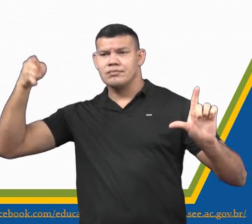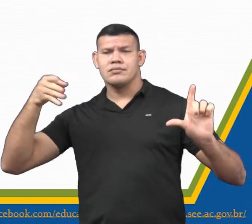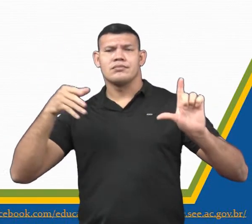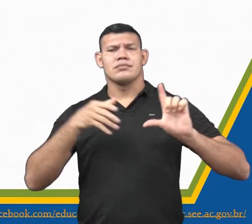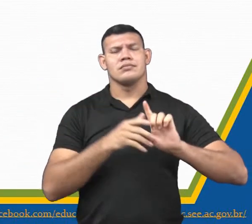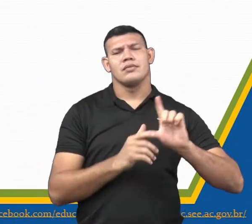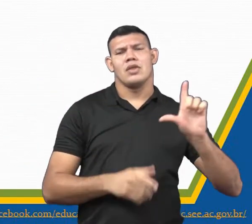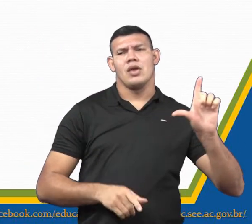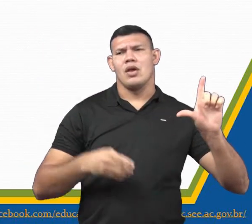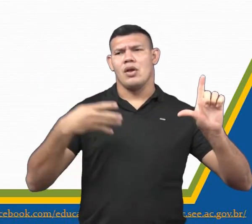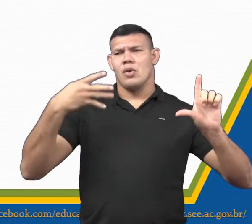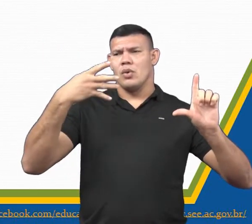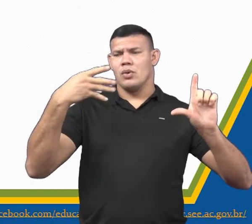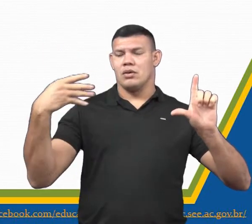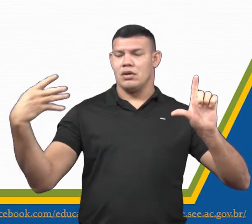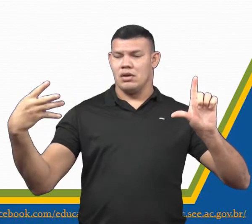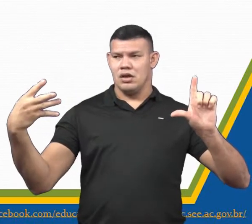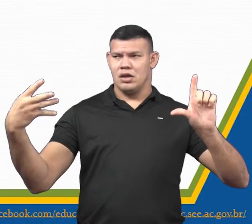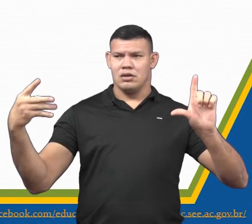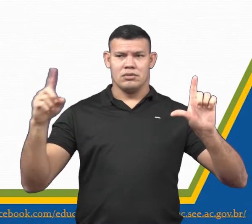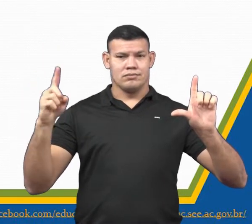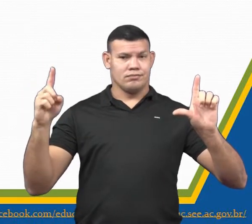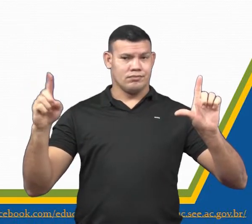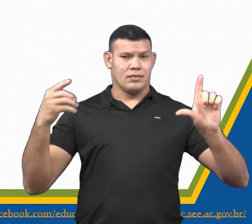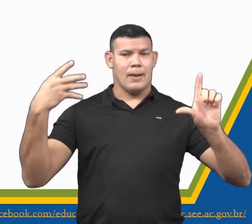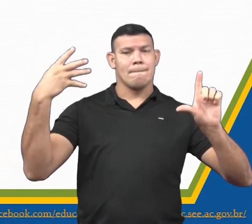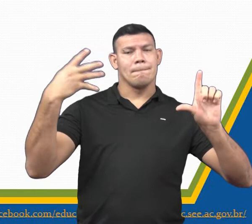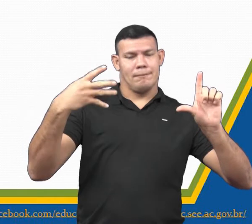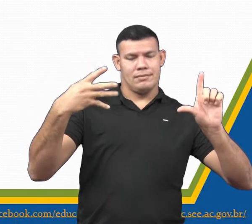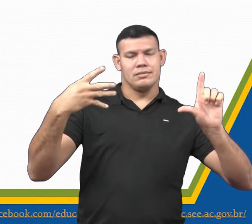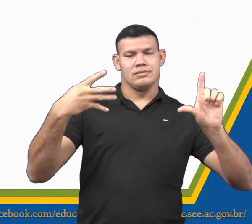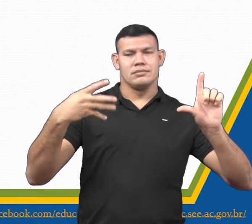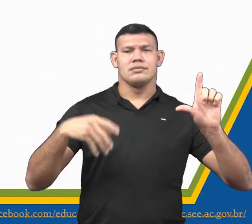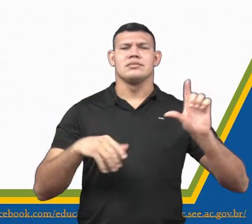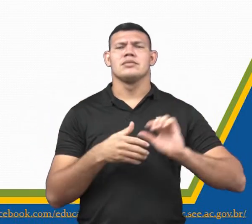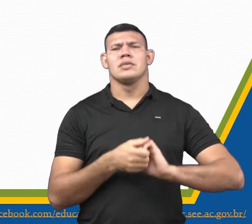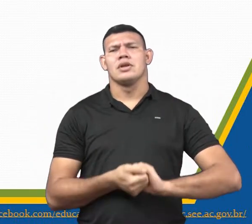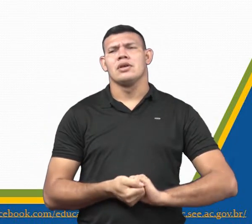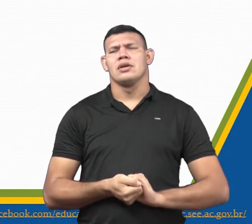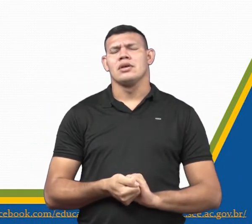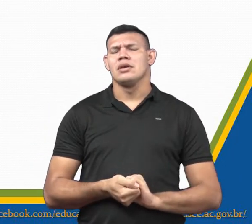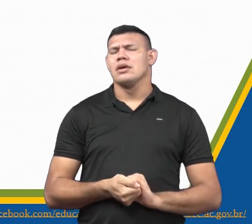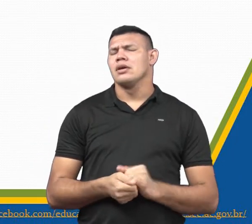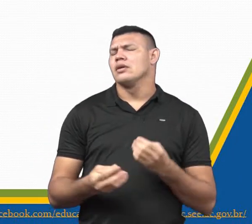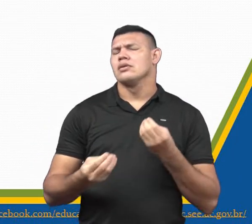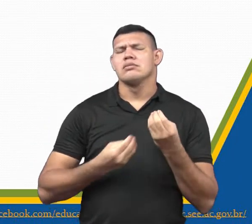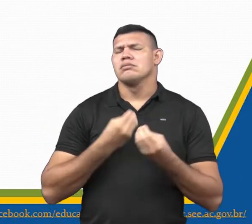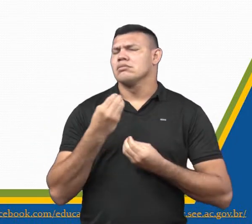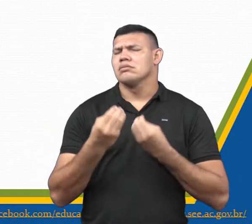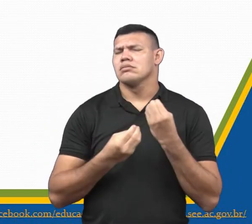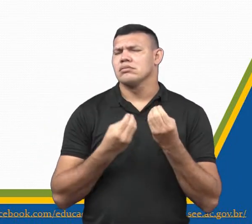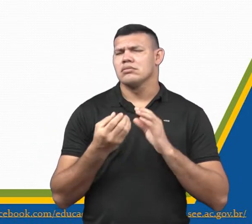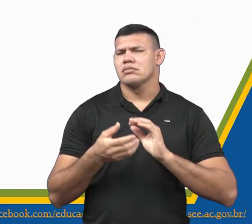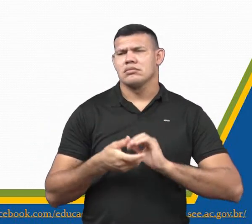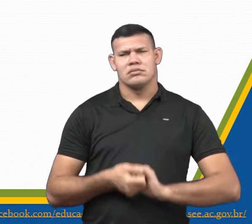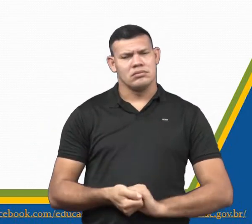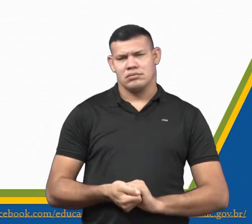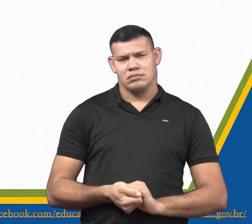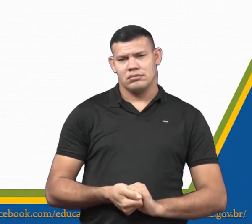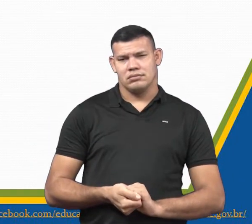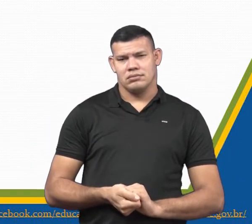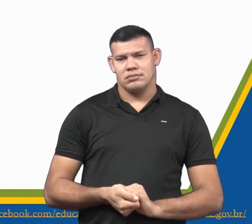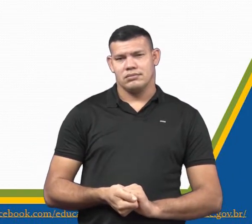primeira classe, na segunda ordem das dezenas. Como que eu vou ler agora esse algarismo